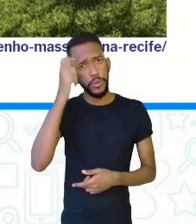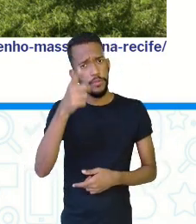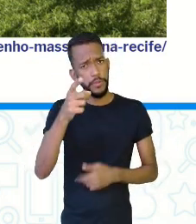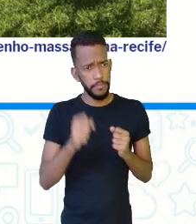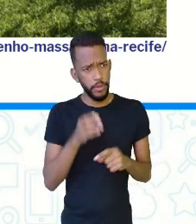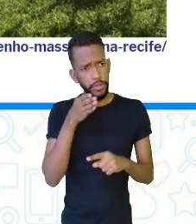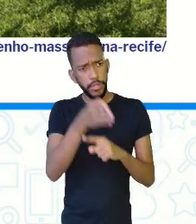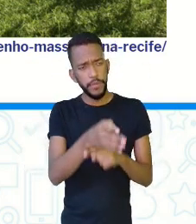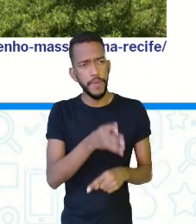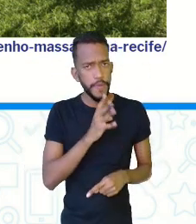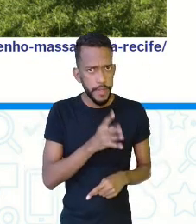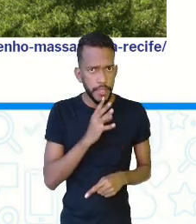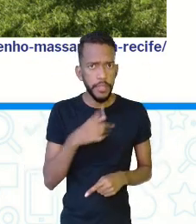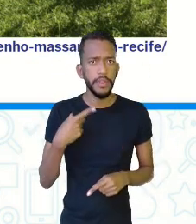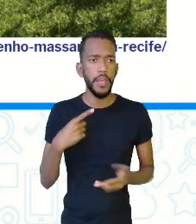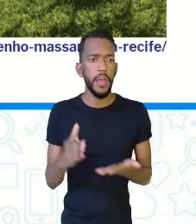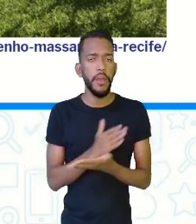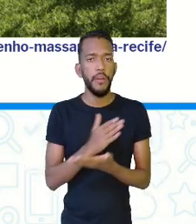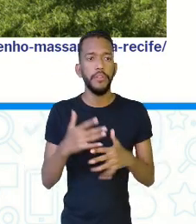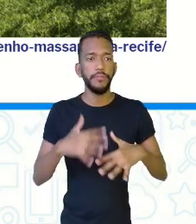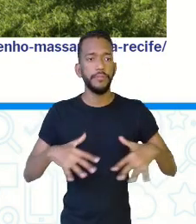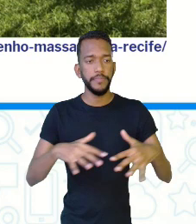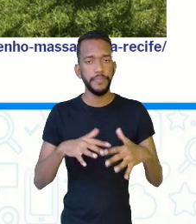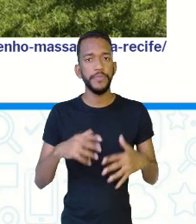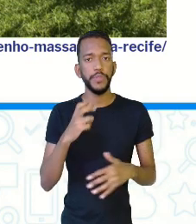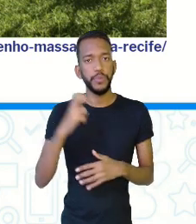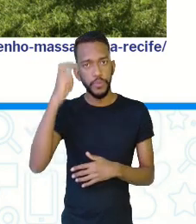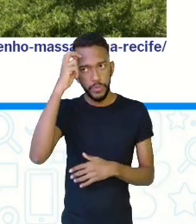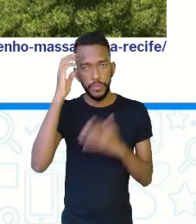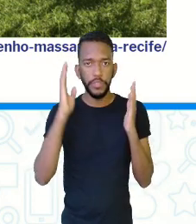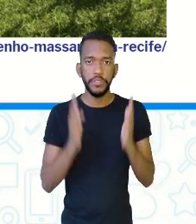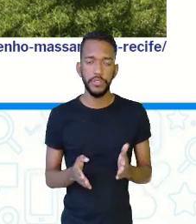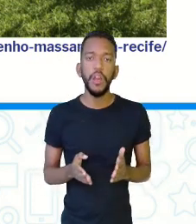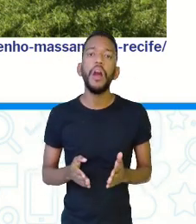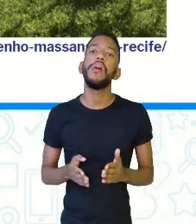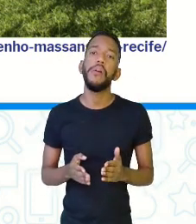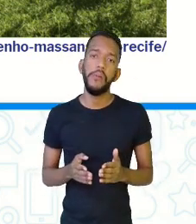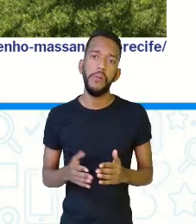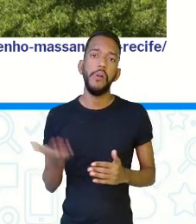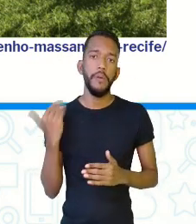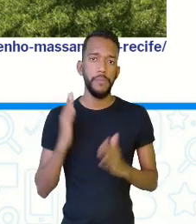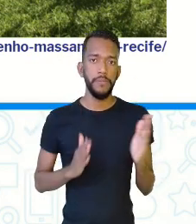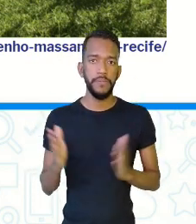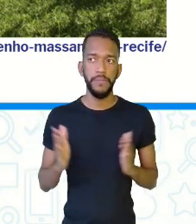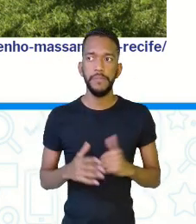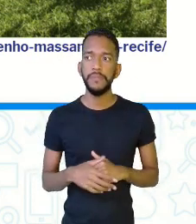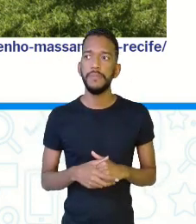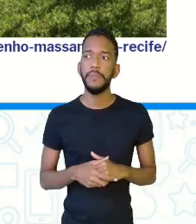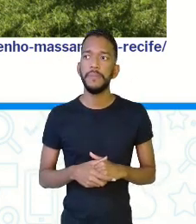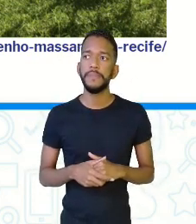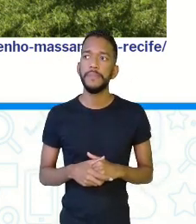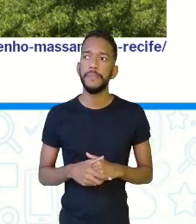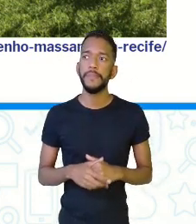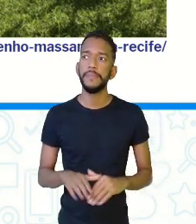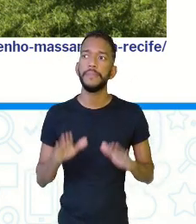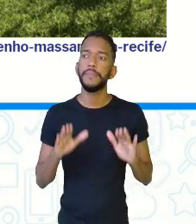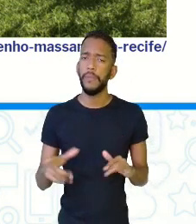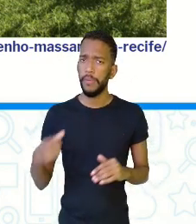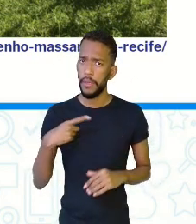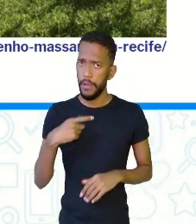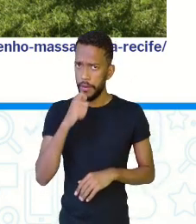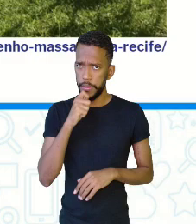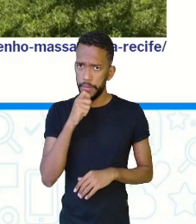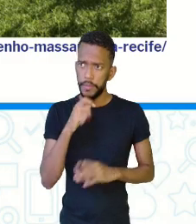conhecer, fazer atividades culturais, participar de atividades culturais nesses engenhos. Mas existem